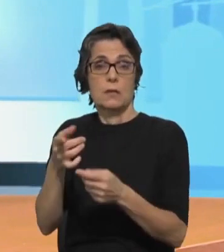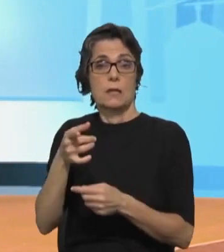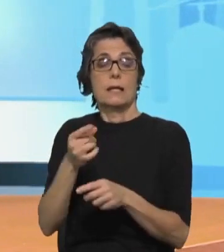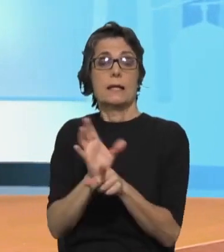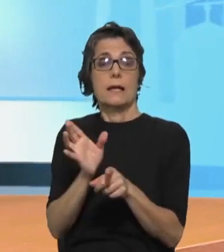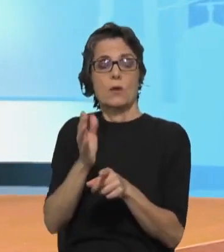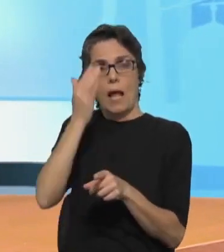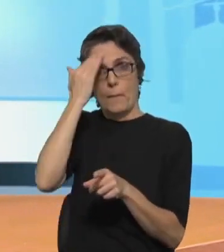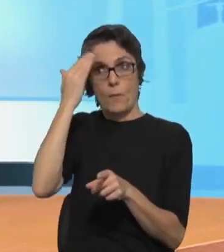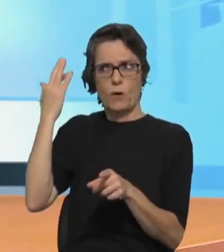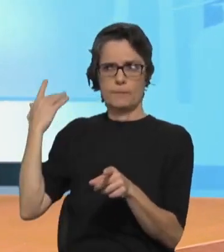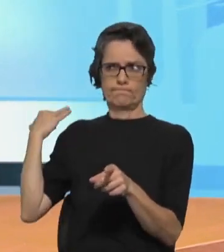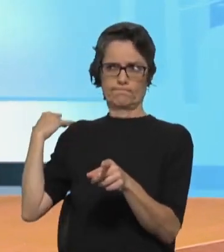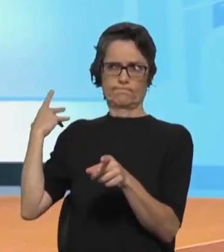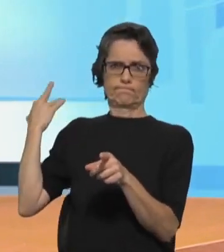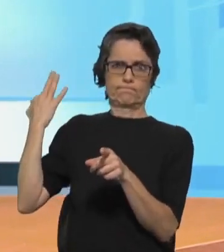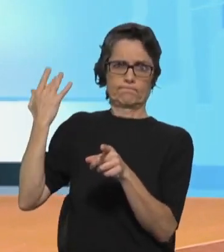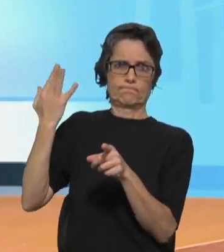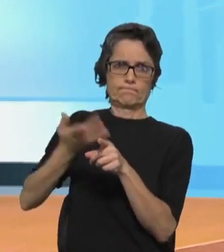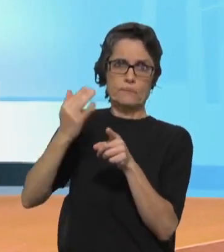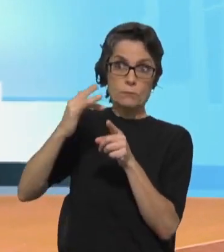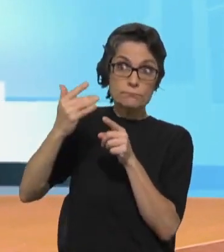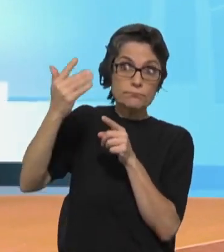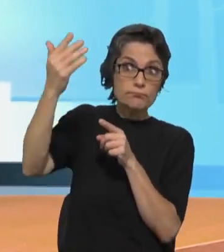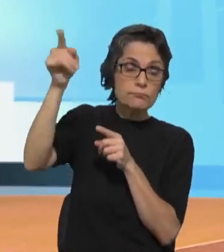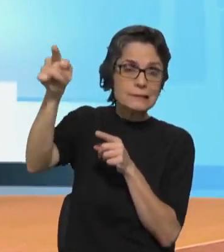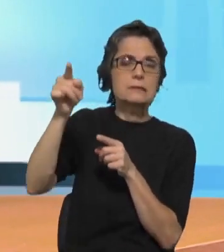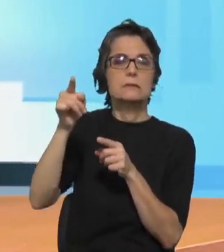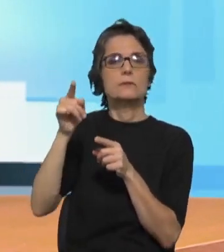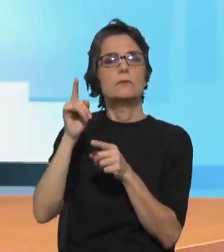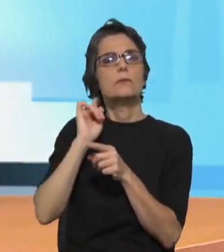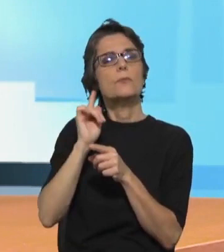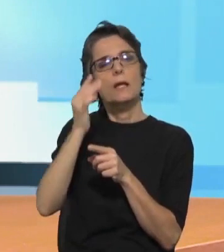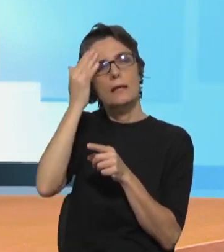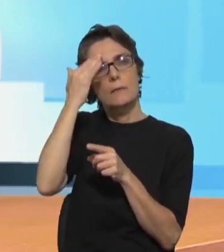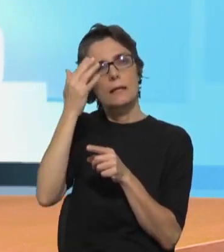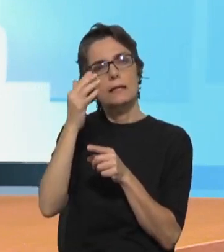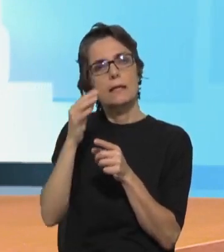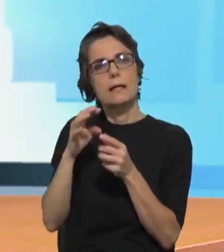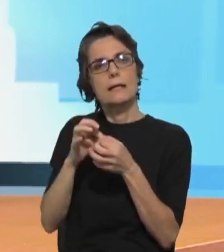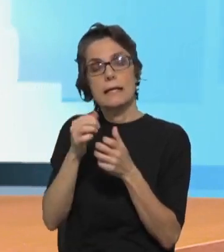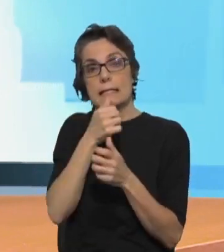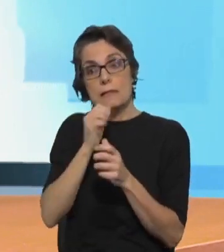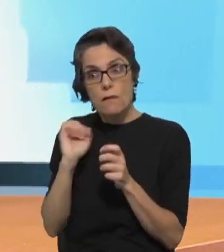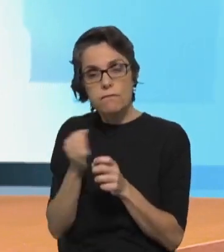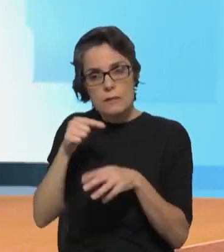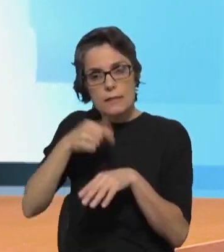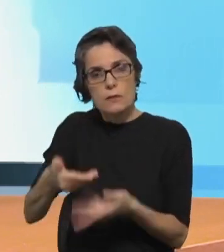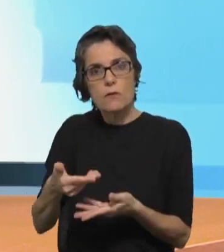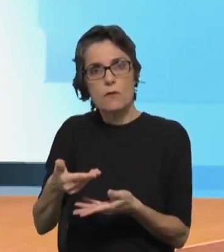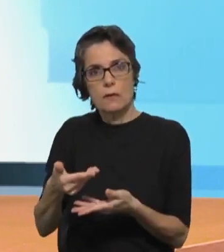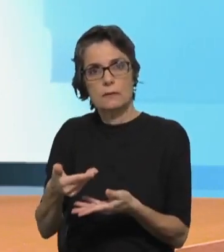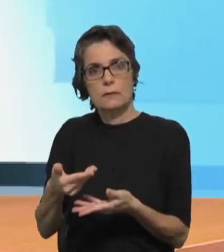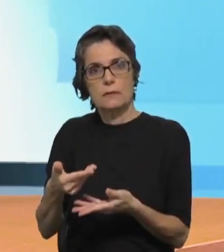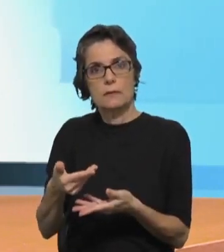esta memória de onde nós viemos e para onde vamos tem um papel nas decisões que nós tomamos. E por